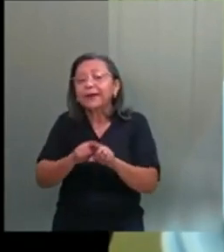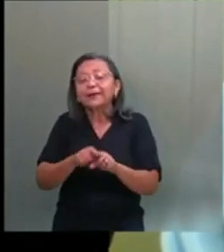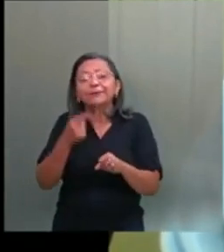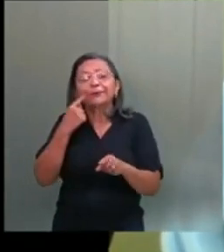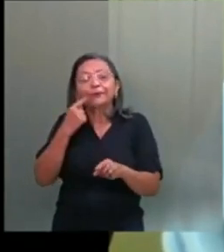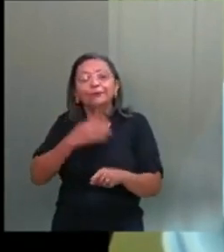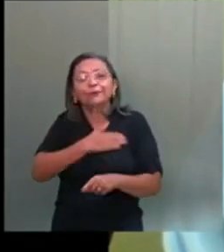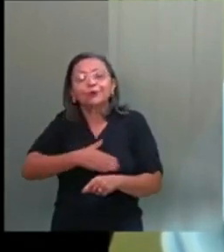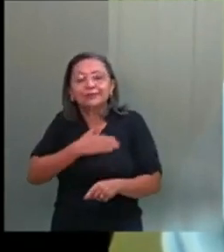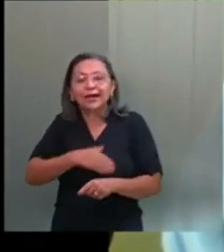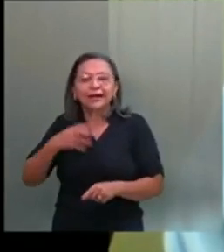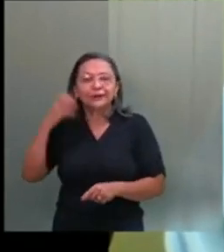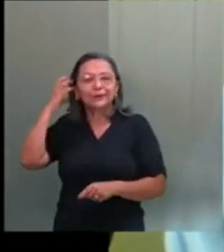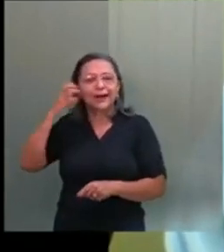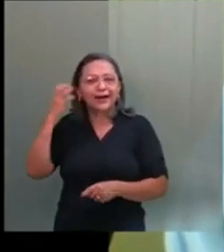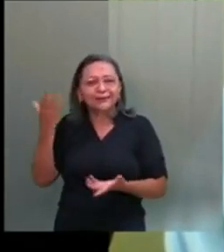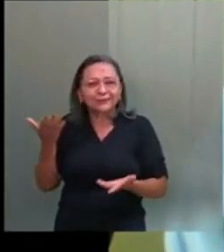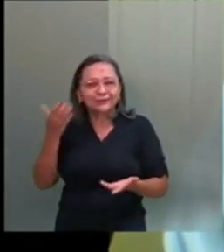hora.